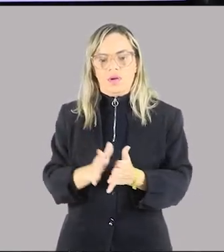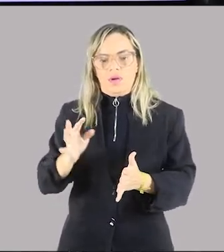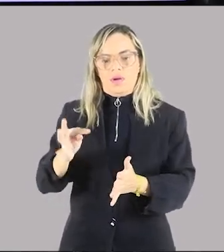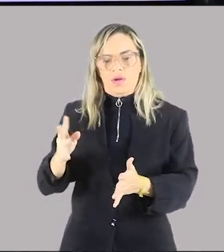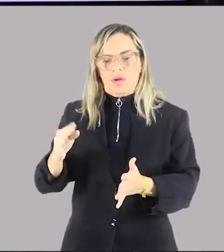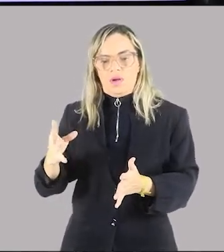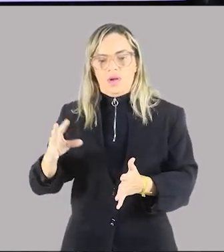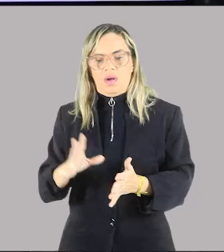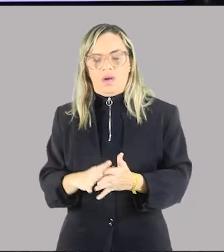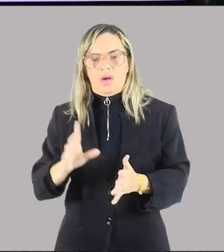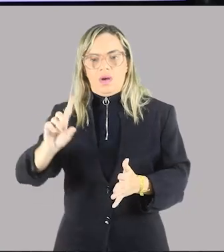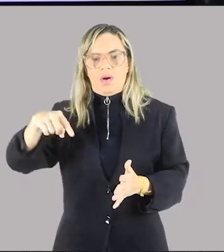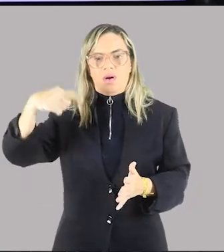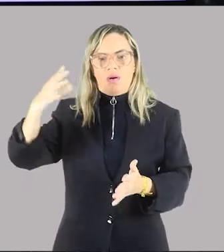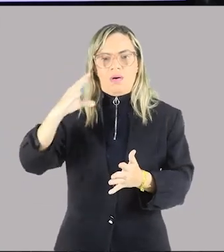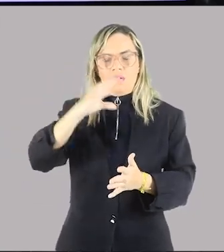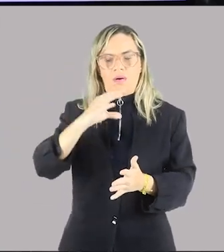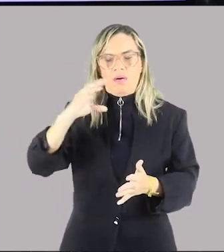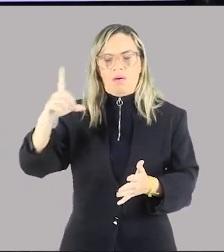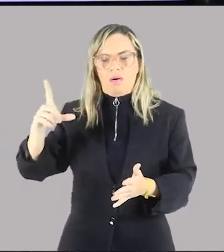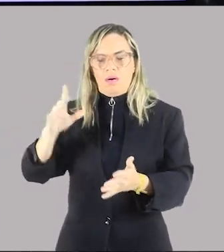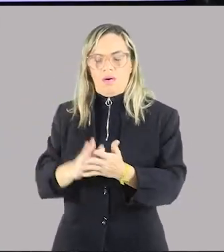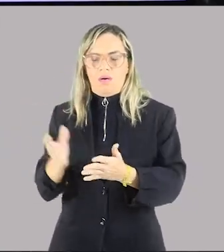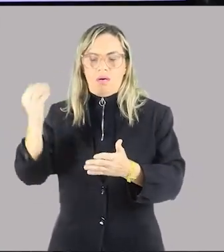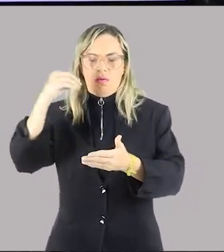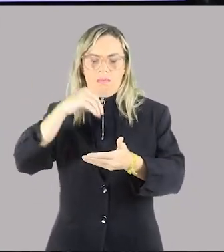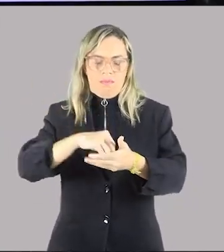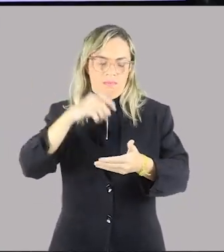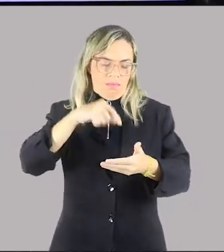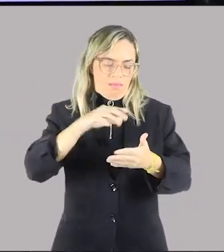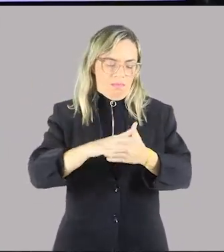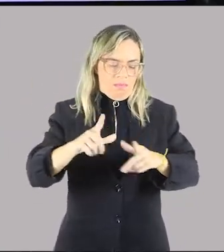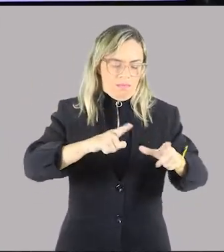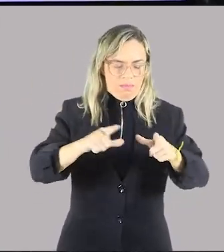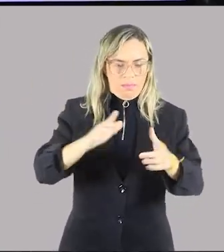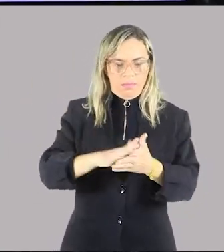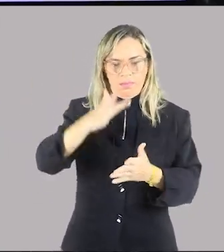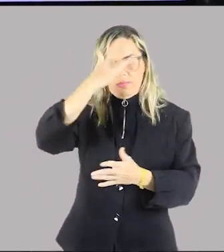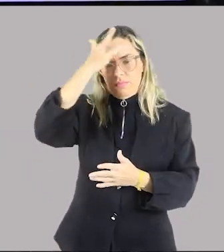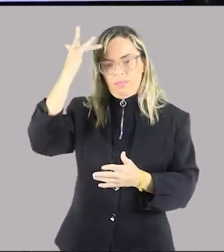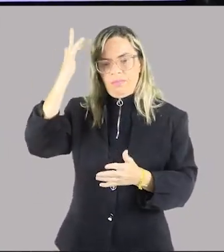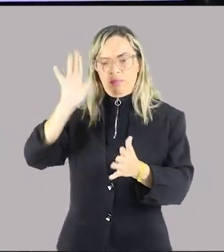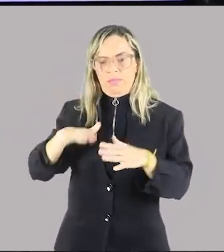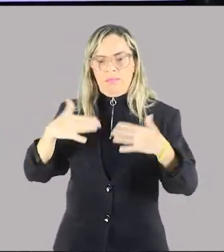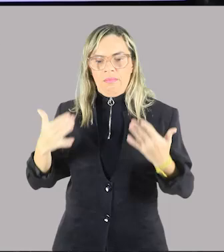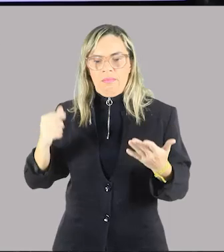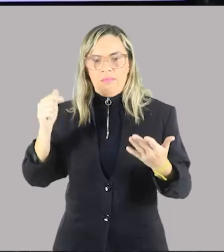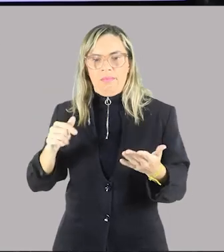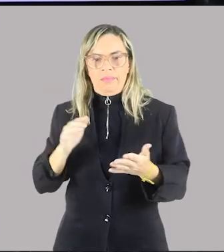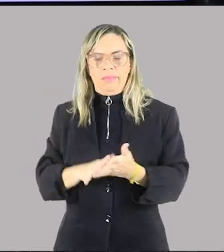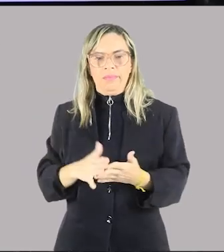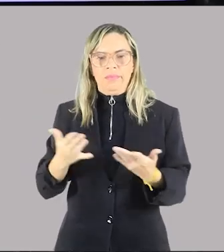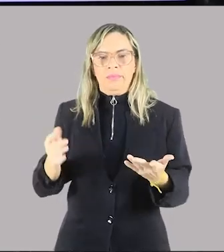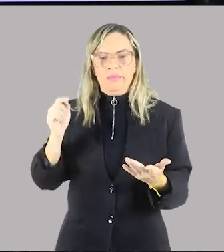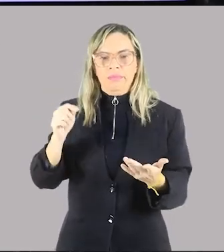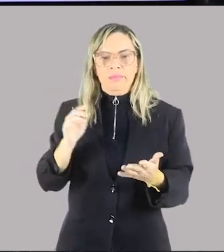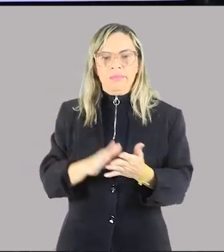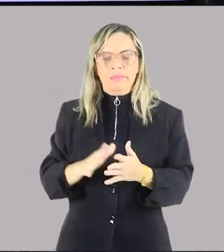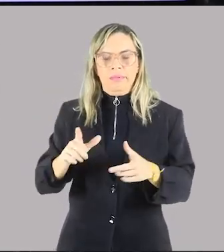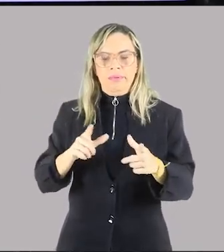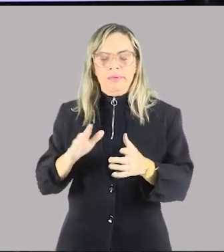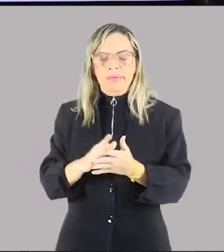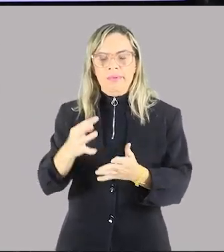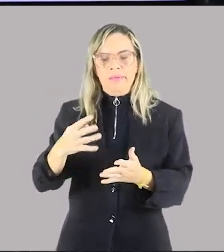temporários é outra classificação dentro dos servidores estatais. Temos servidores estatais temporários, servidores